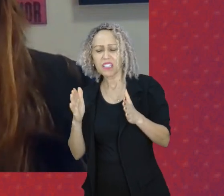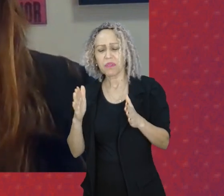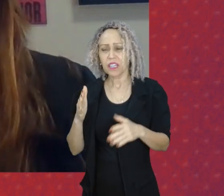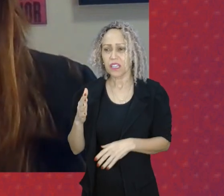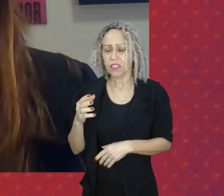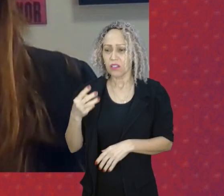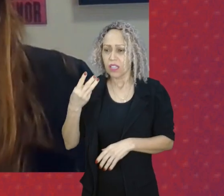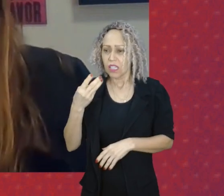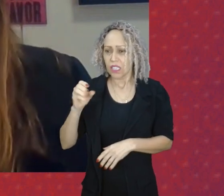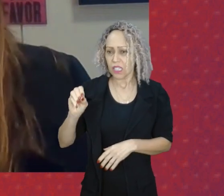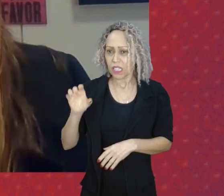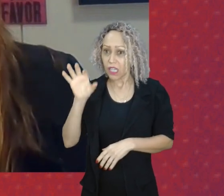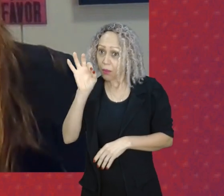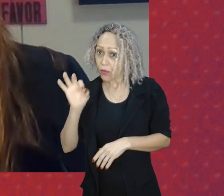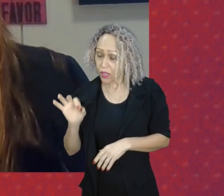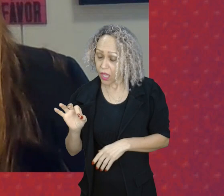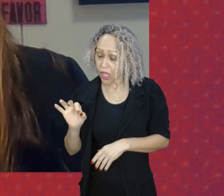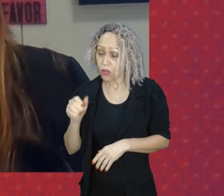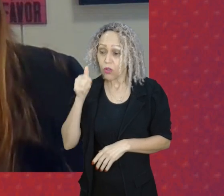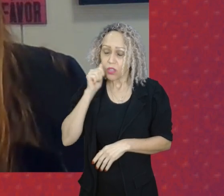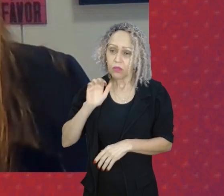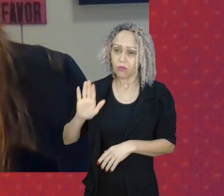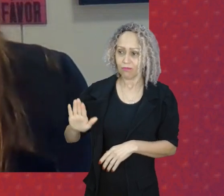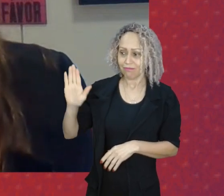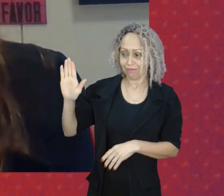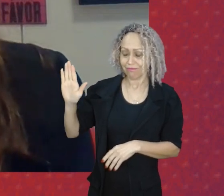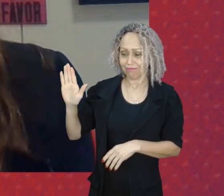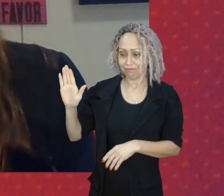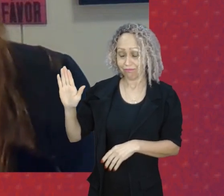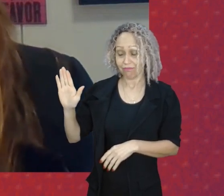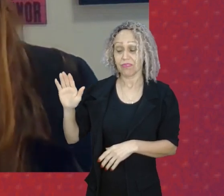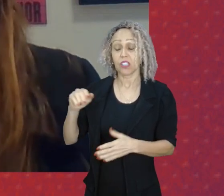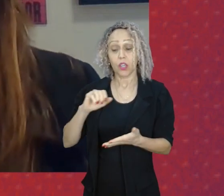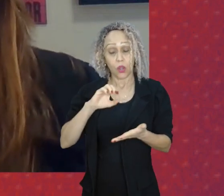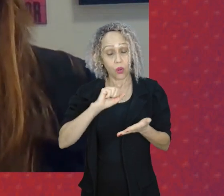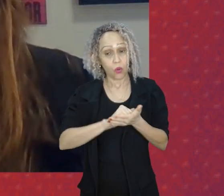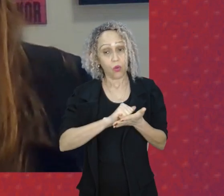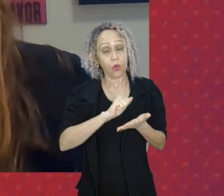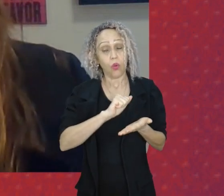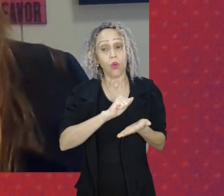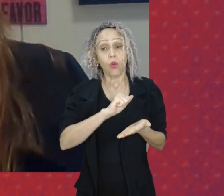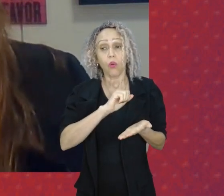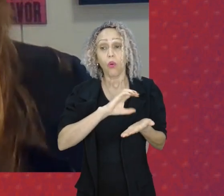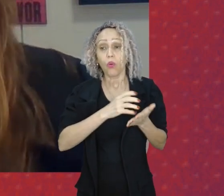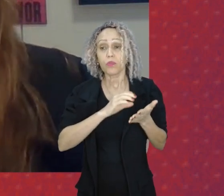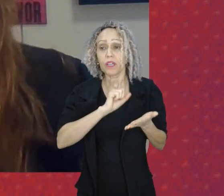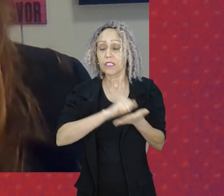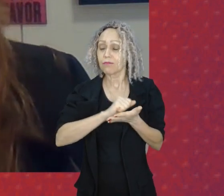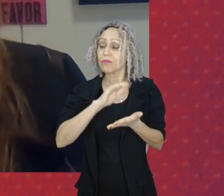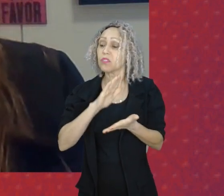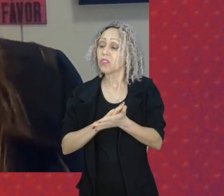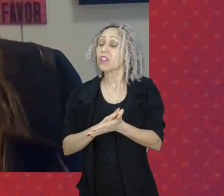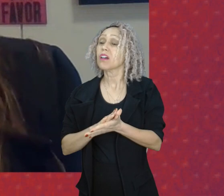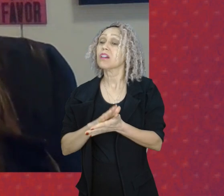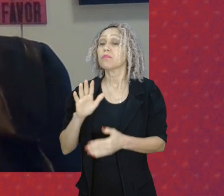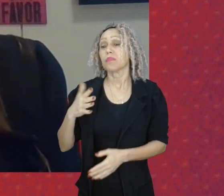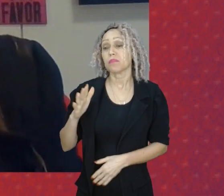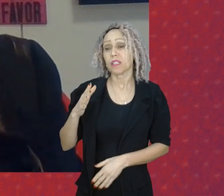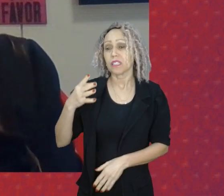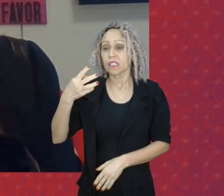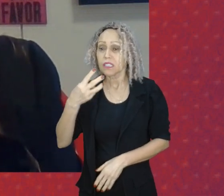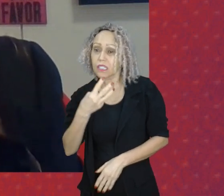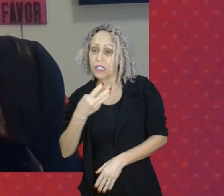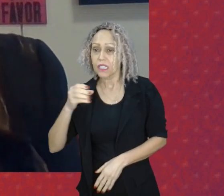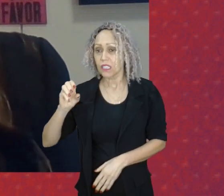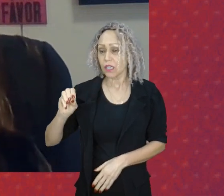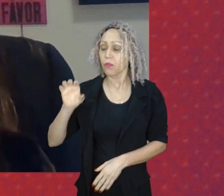30%, né, das candidaturas que vão ser protocoladas pelos partidos para o Poder Legislativo, pelo menos 30% de candidaturas tem que